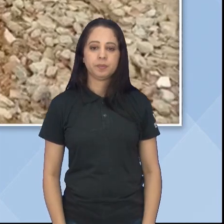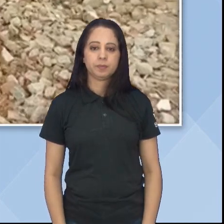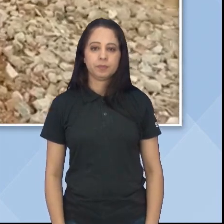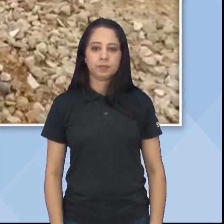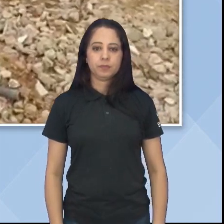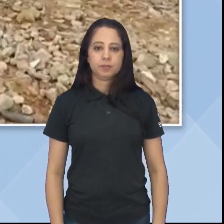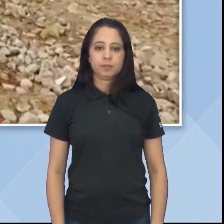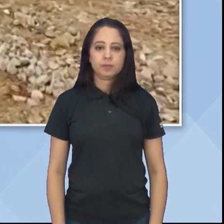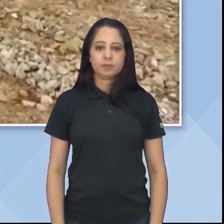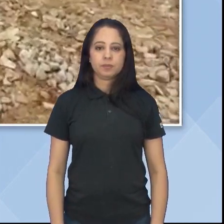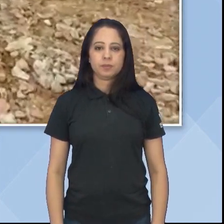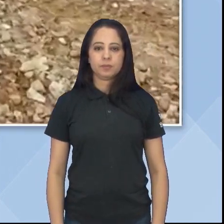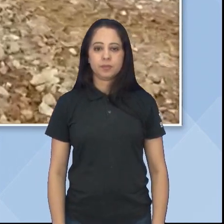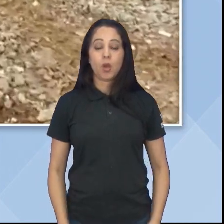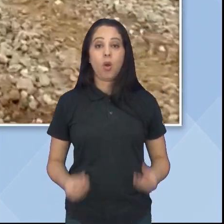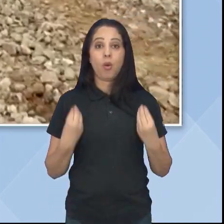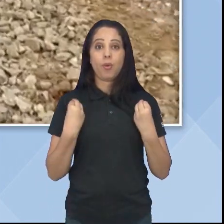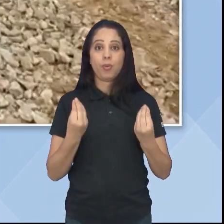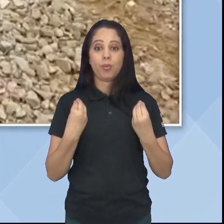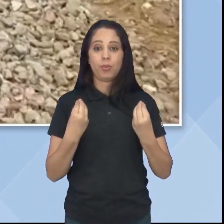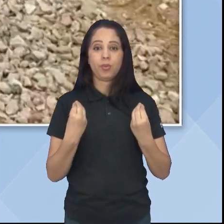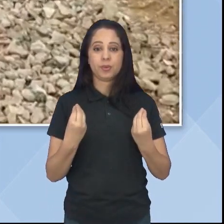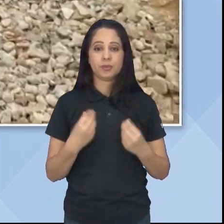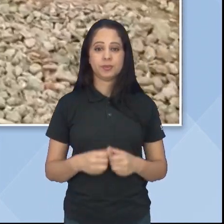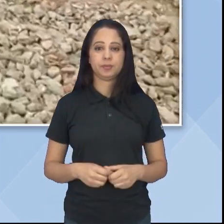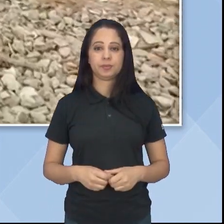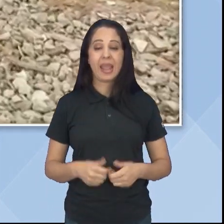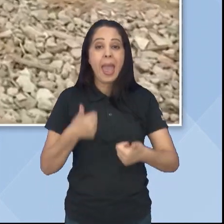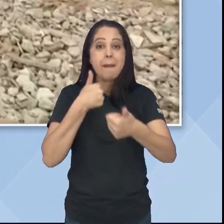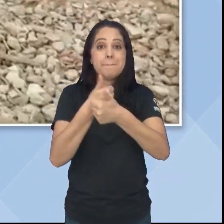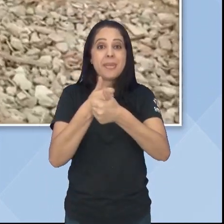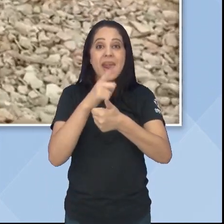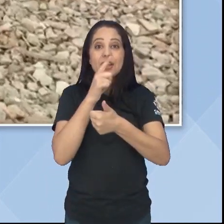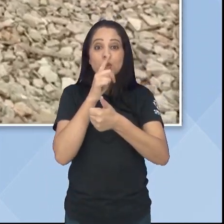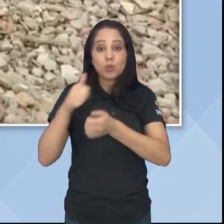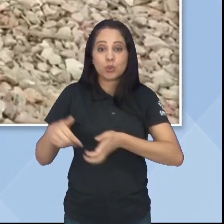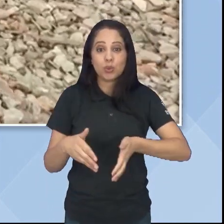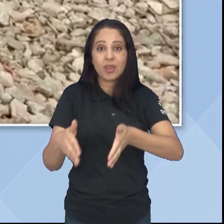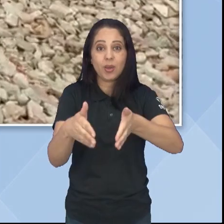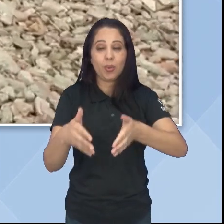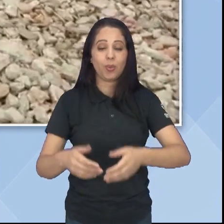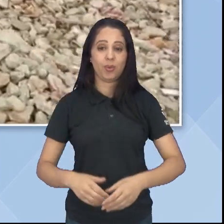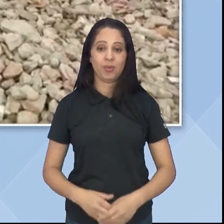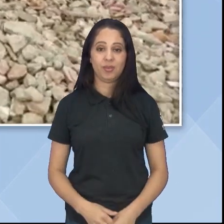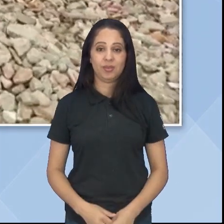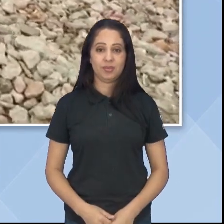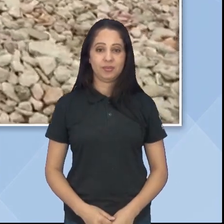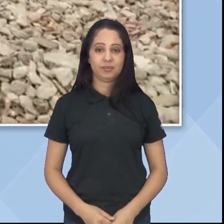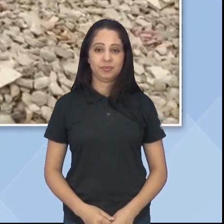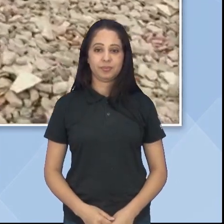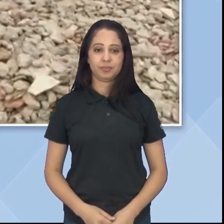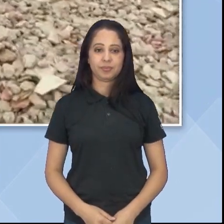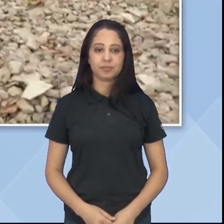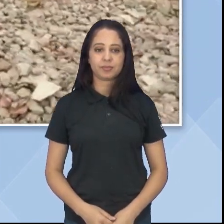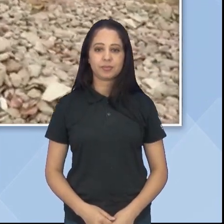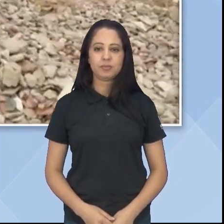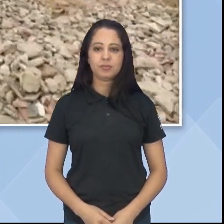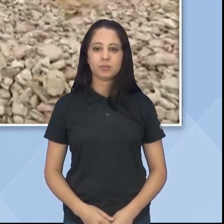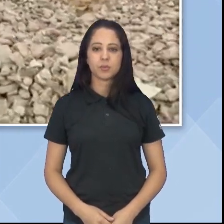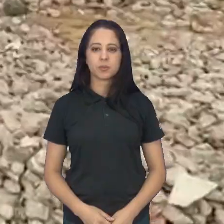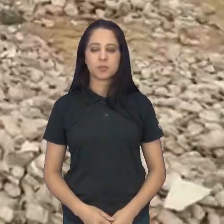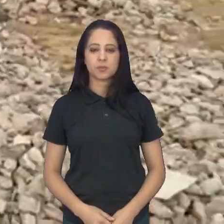Olha o vídeo, olha a situação. Perto da nascente, gente. Olha a situação.